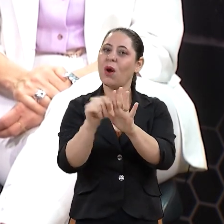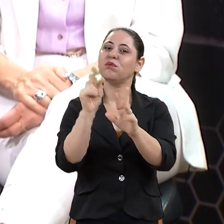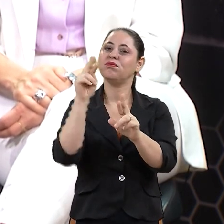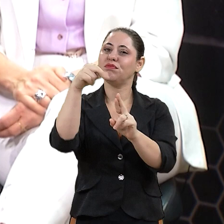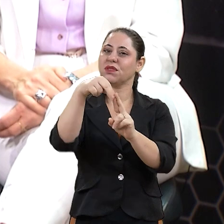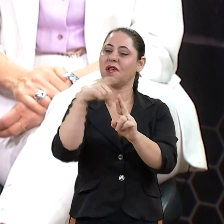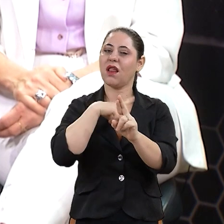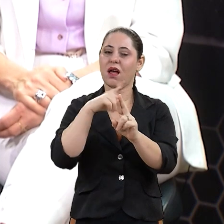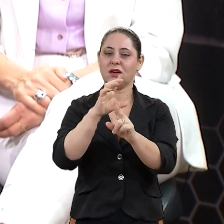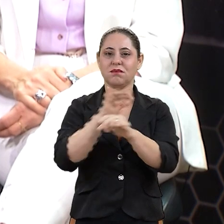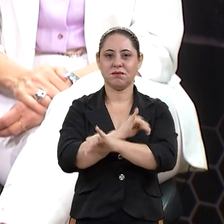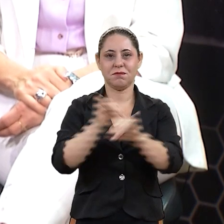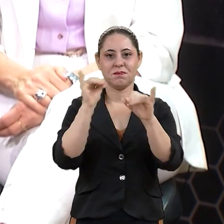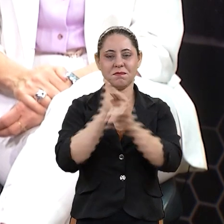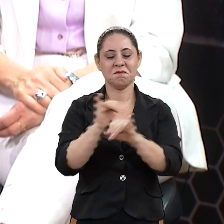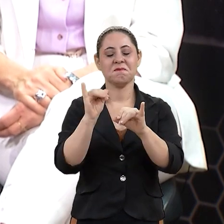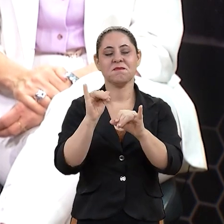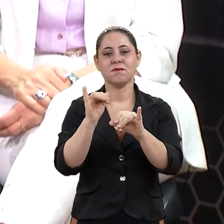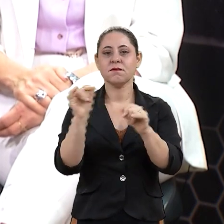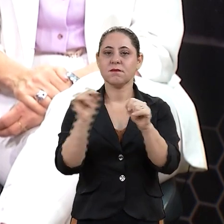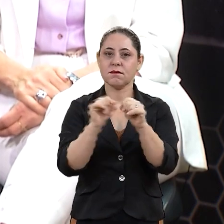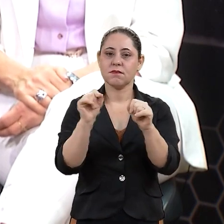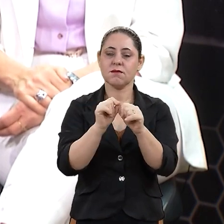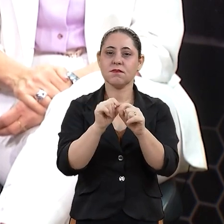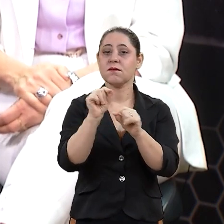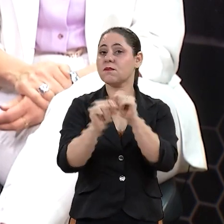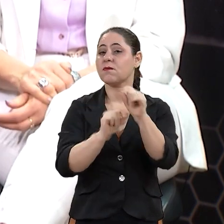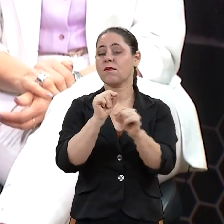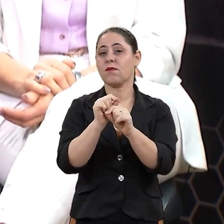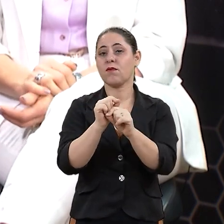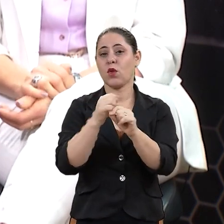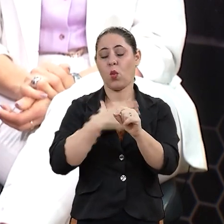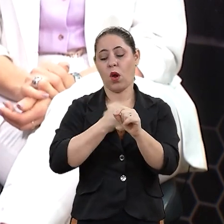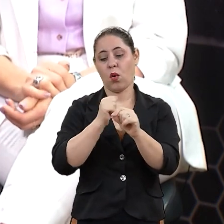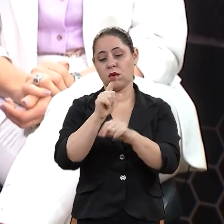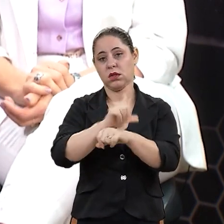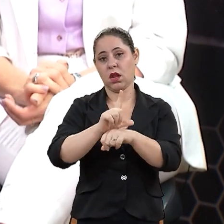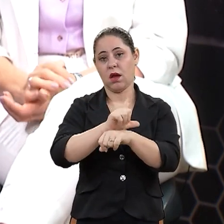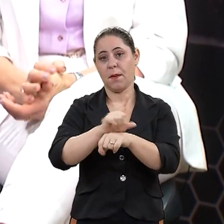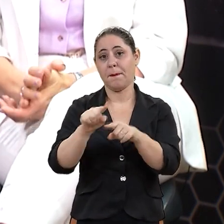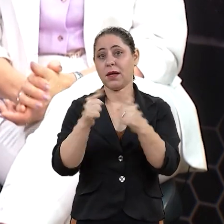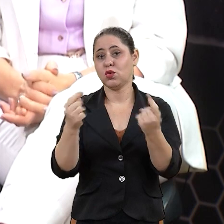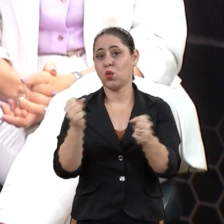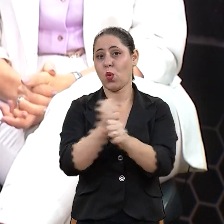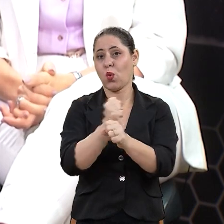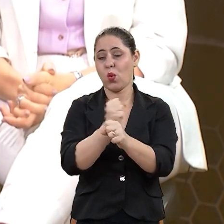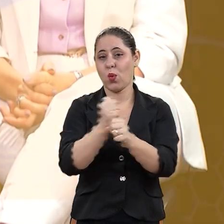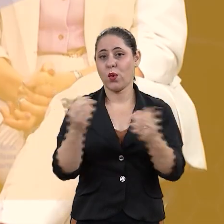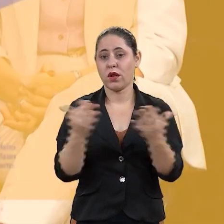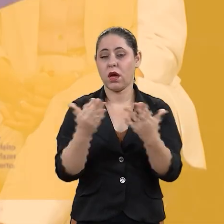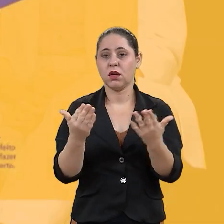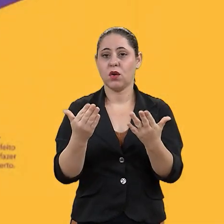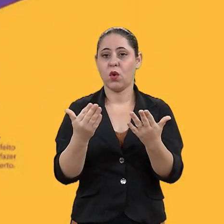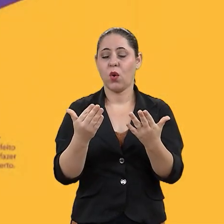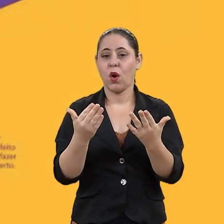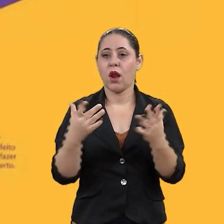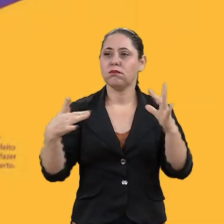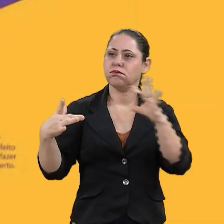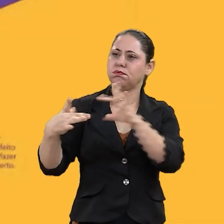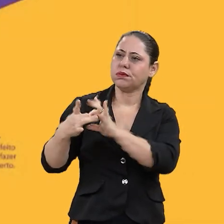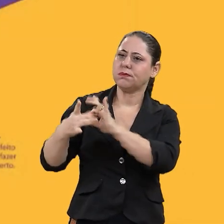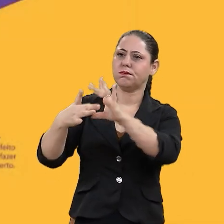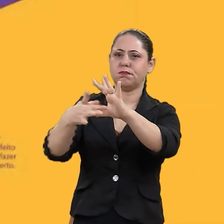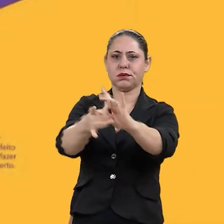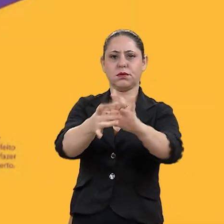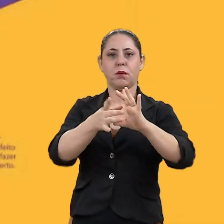aí a gente faz esse processo da campanha do Agosto Lilás, mas esse ano nós, de forma intersetorial, Poder